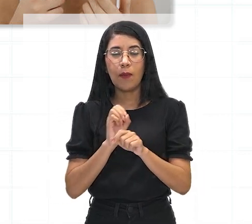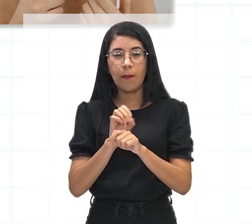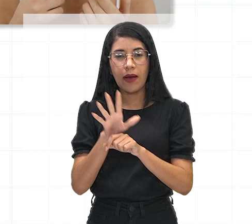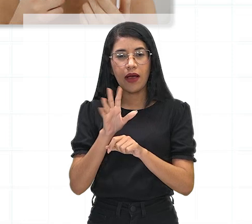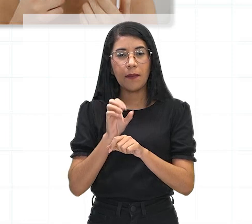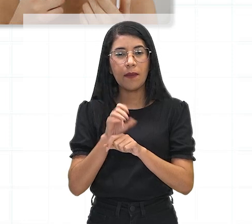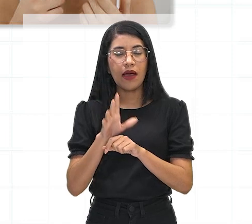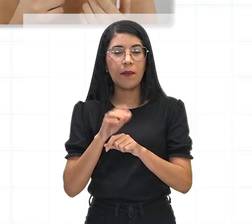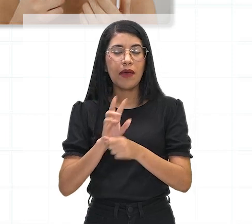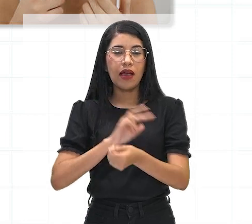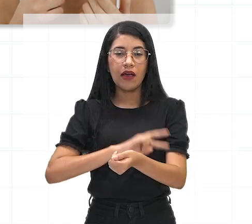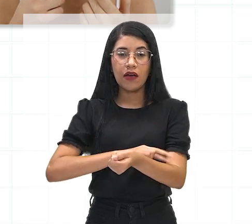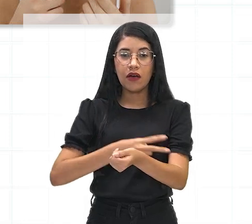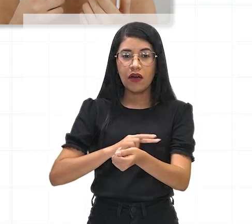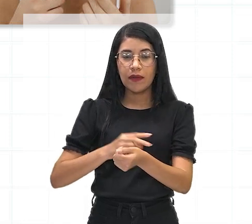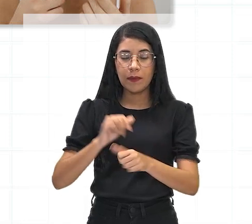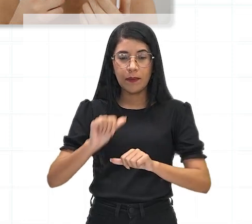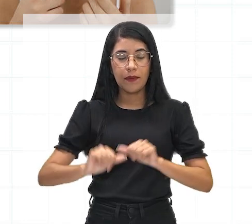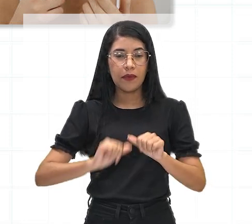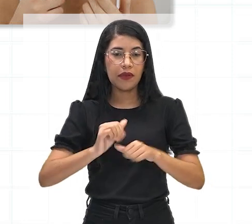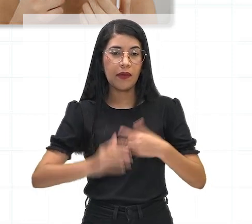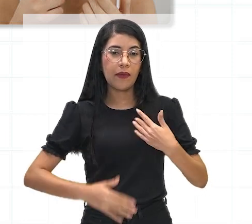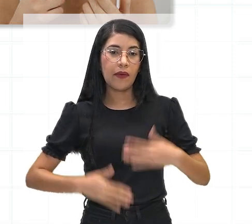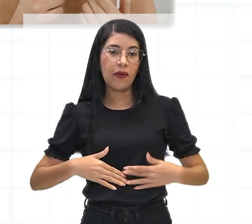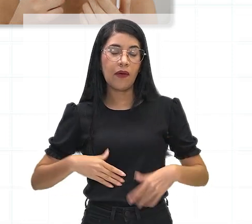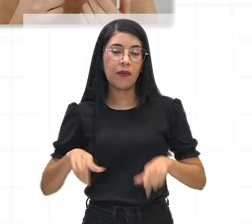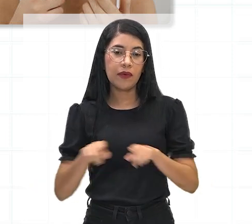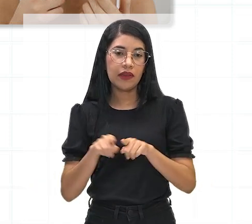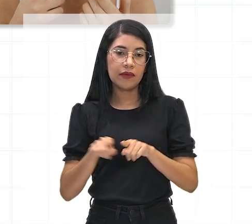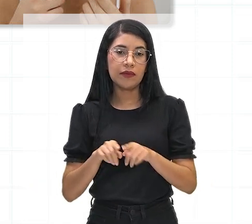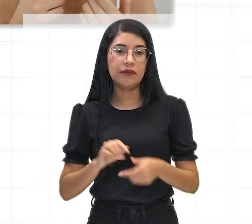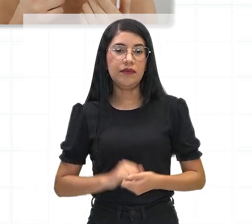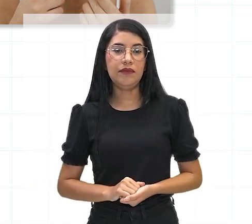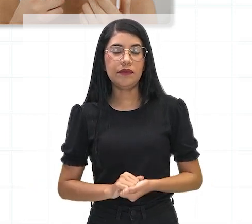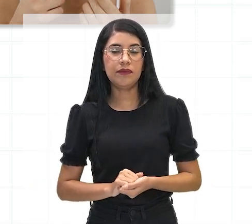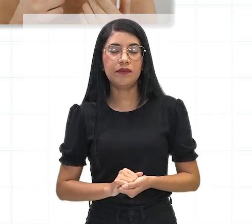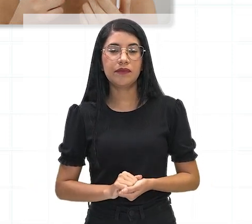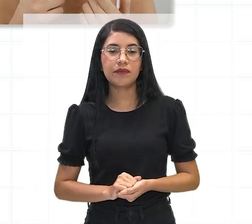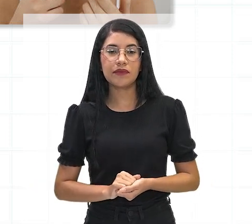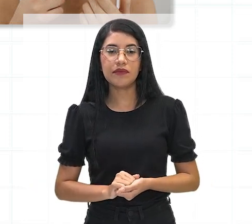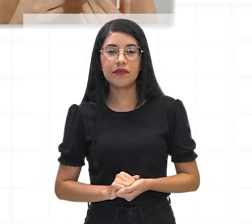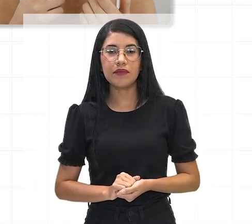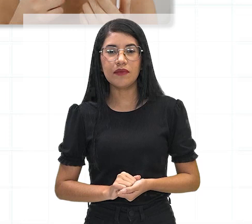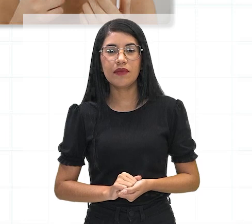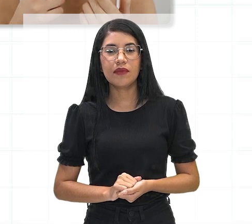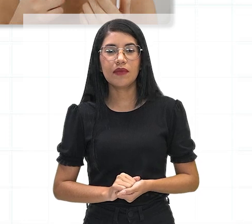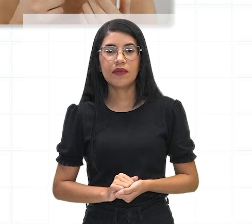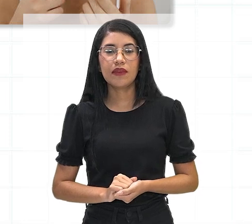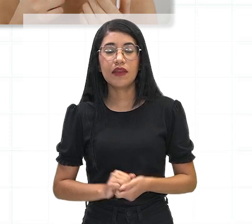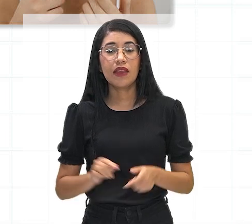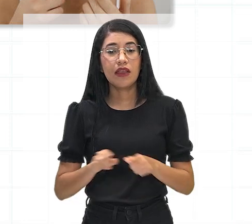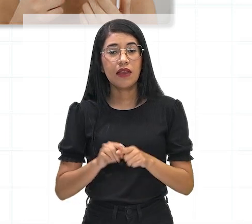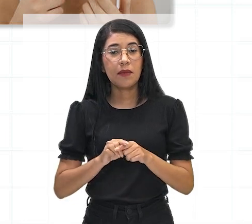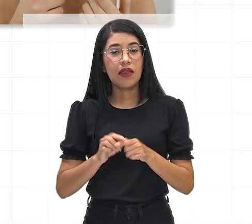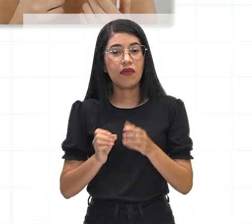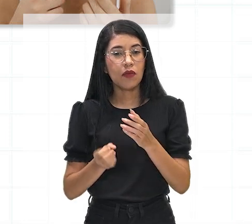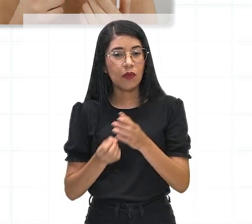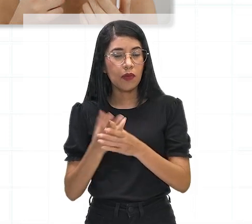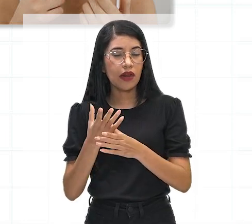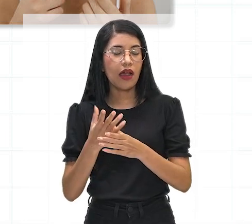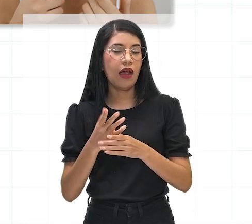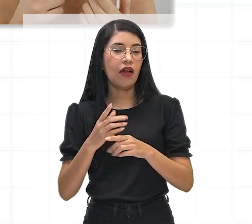liberar substâncias para fazer toda essa transformação do corpo. Então, olha só, que por sua vez irão liberar o